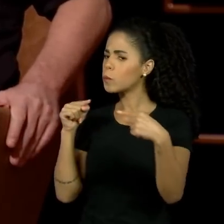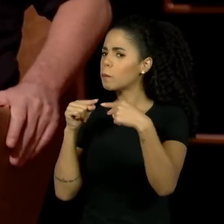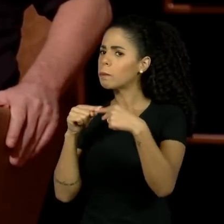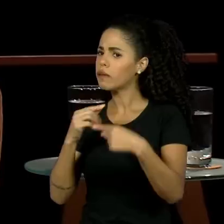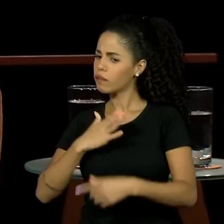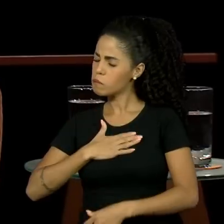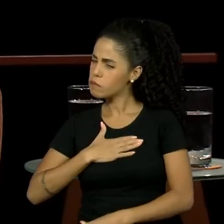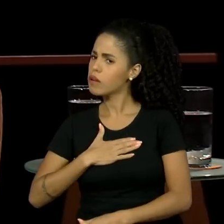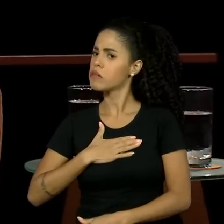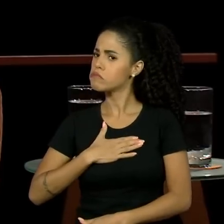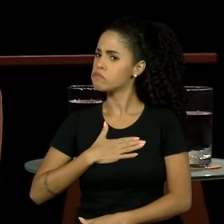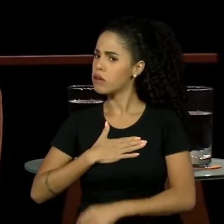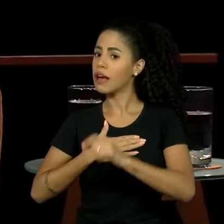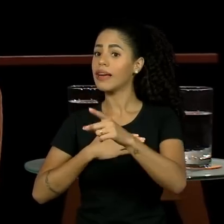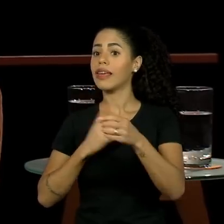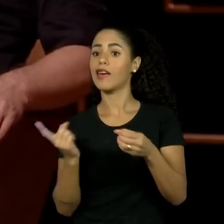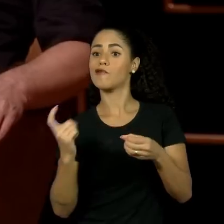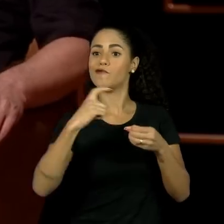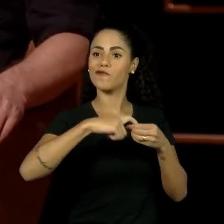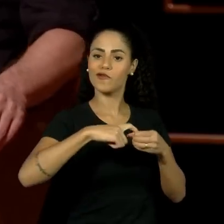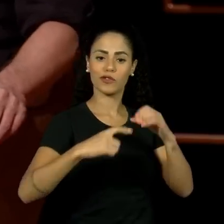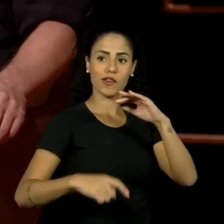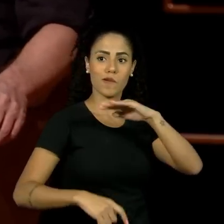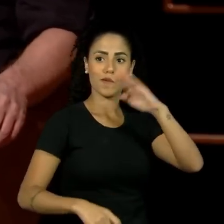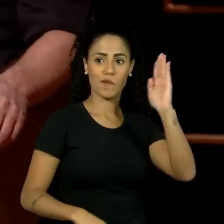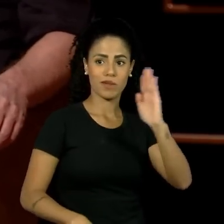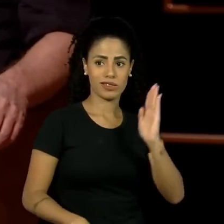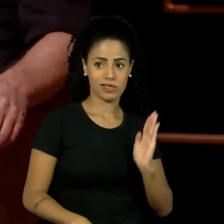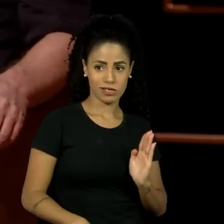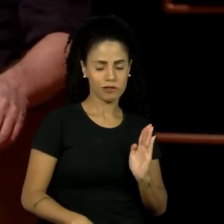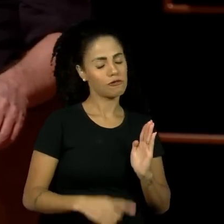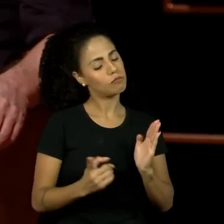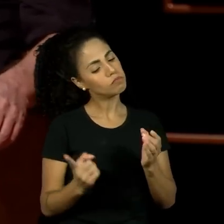para aquilo. Quando eu voltei para o Brasil,